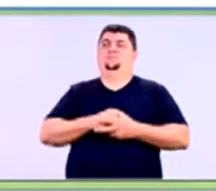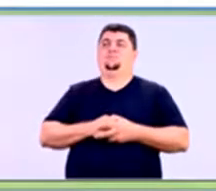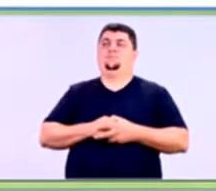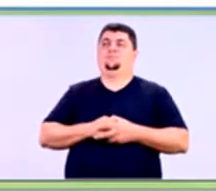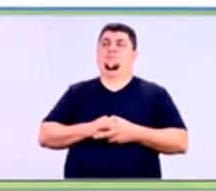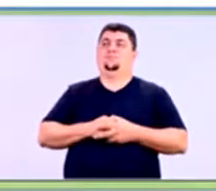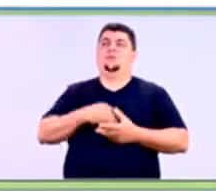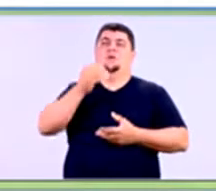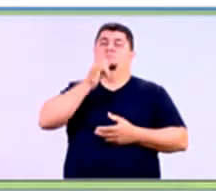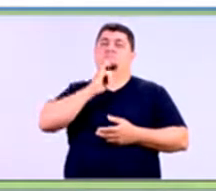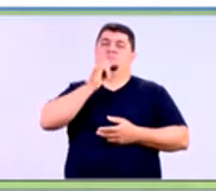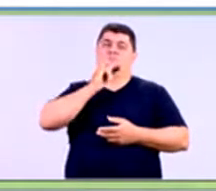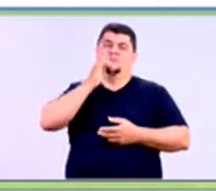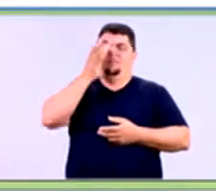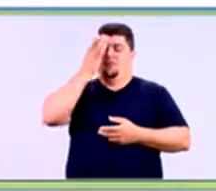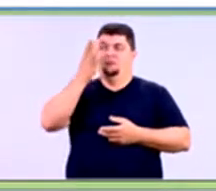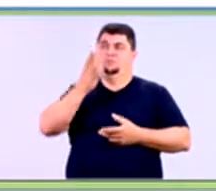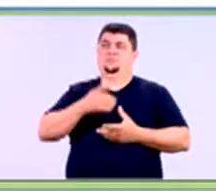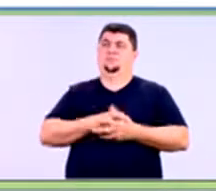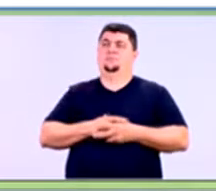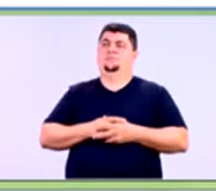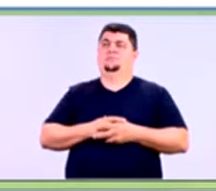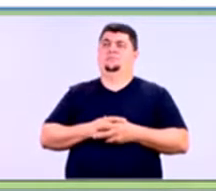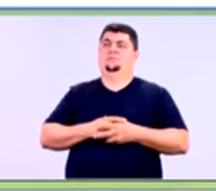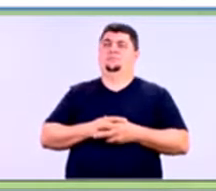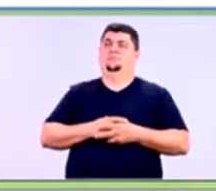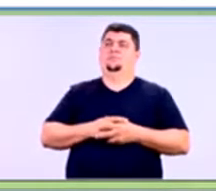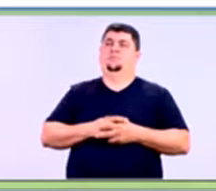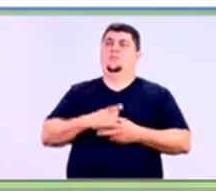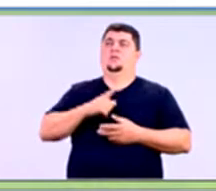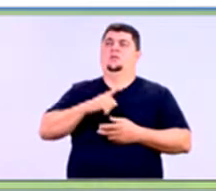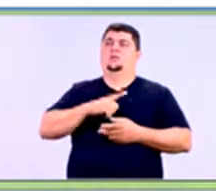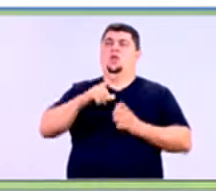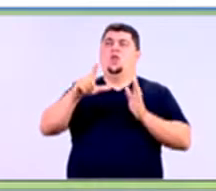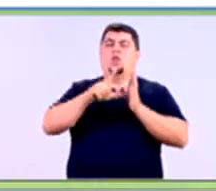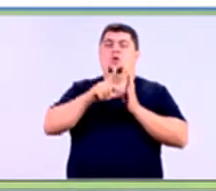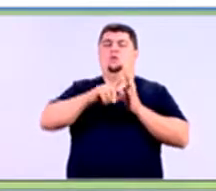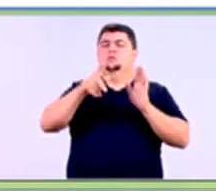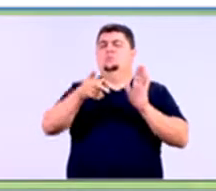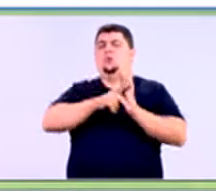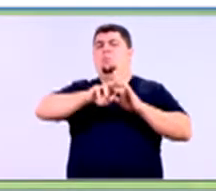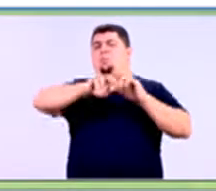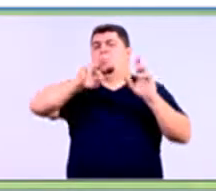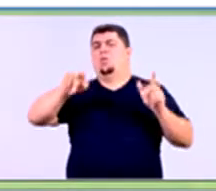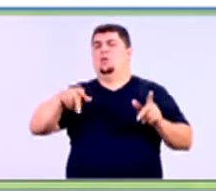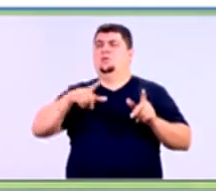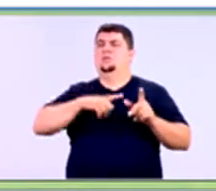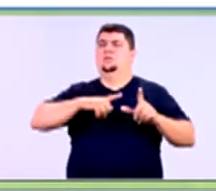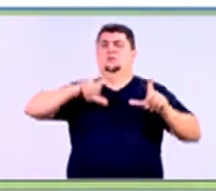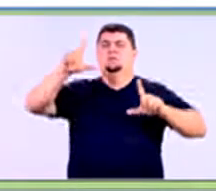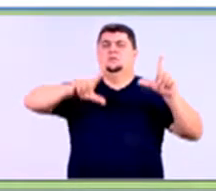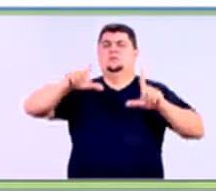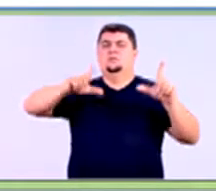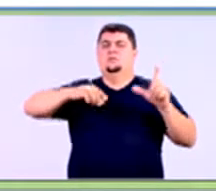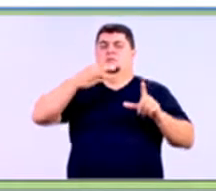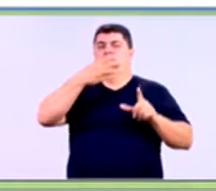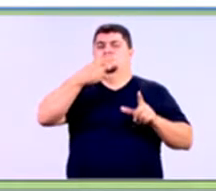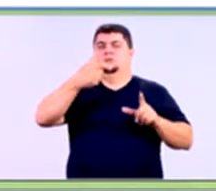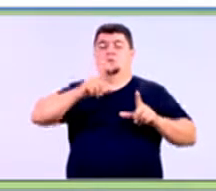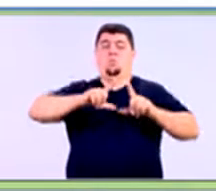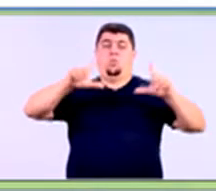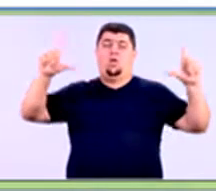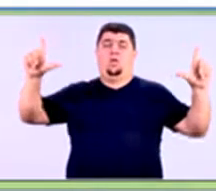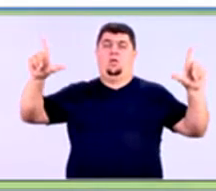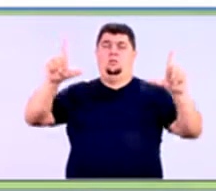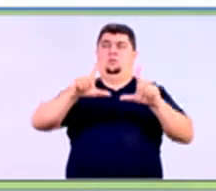Vamos ver um exemplo que fica mais prático. Em uma determinada loja eletrônica, uma TV de 42